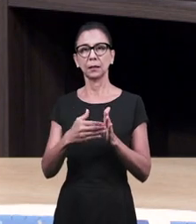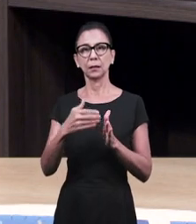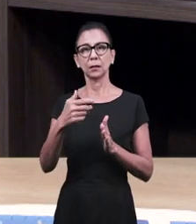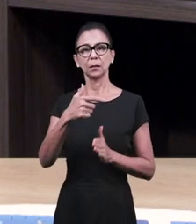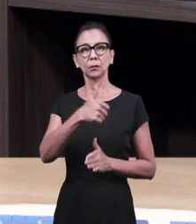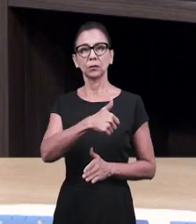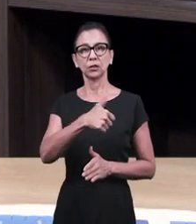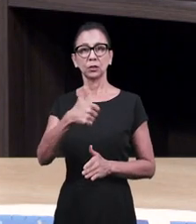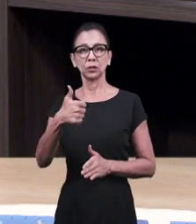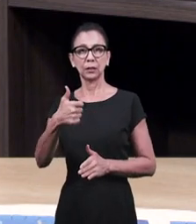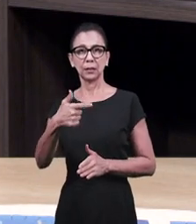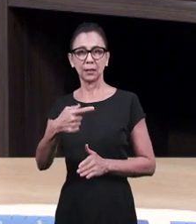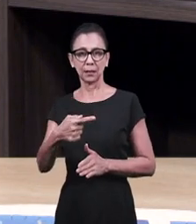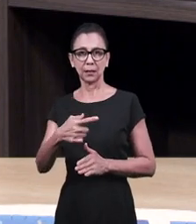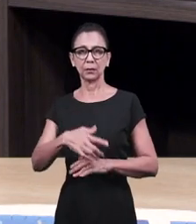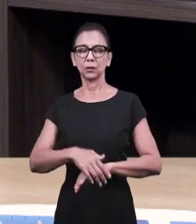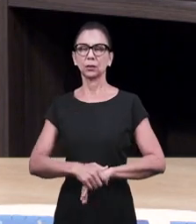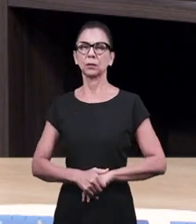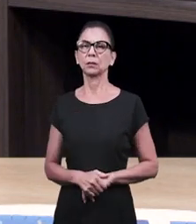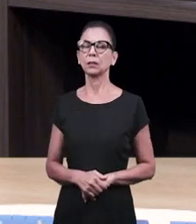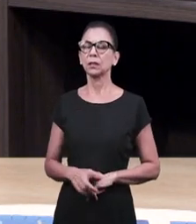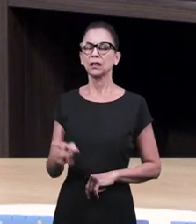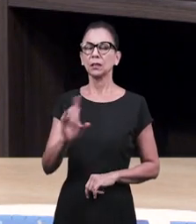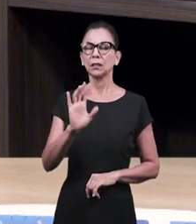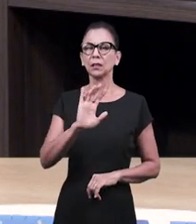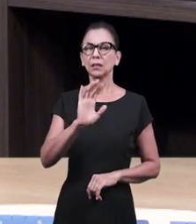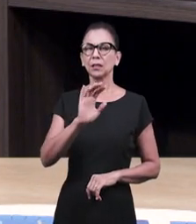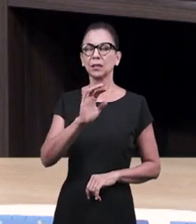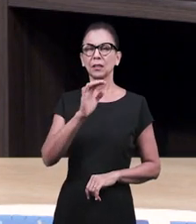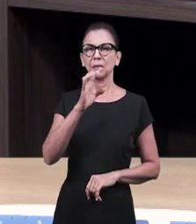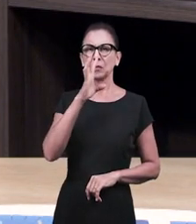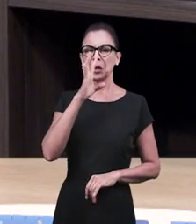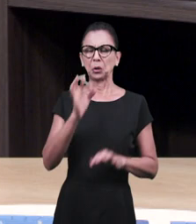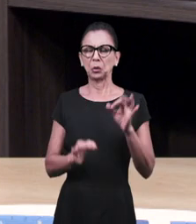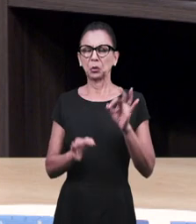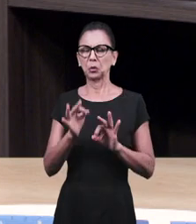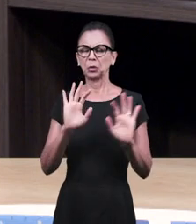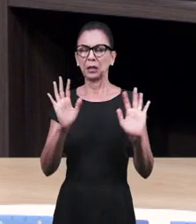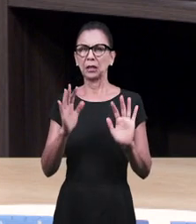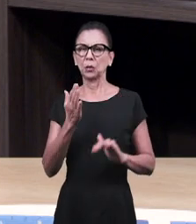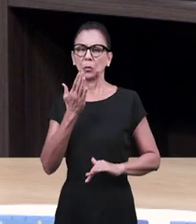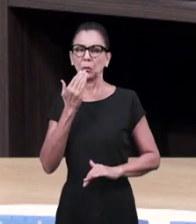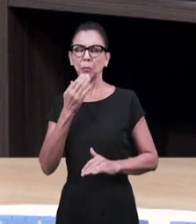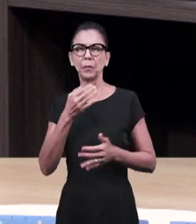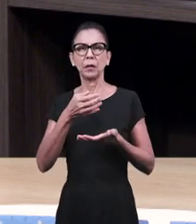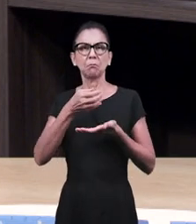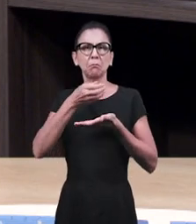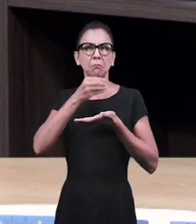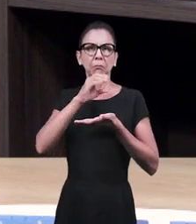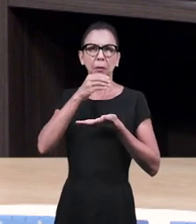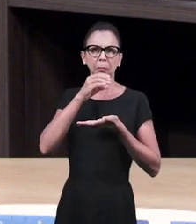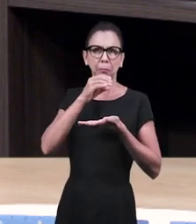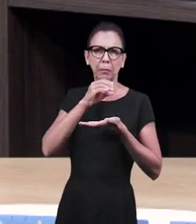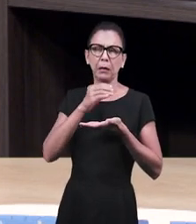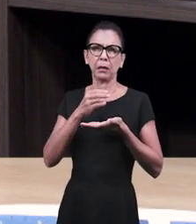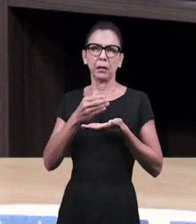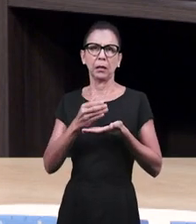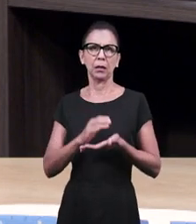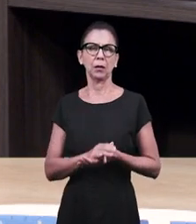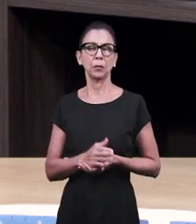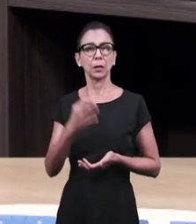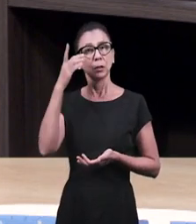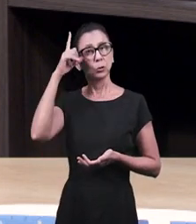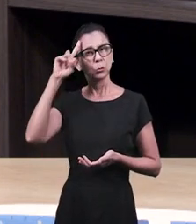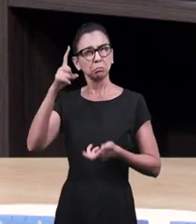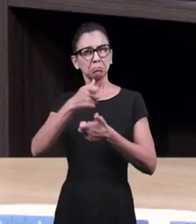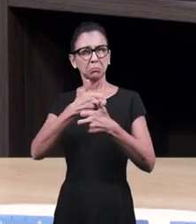17, que diz assim: Portanto, ninguém vos julgue pelo comer ou pelo beber, ou por causa dos